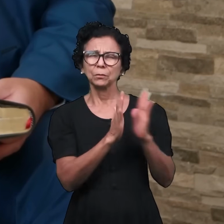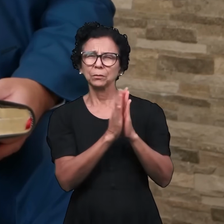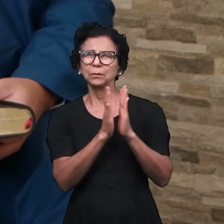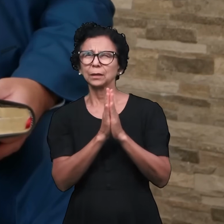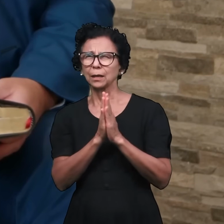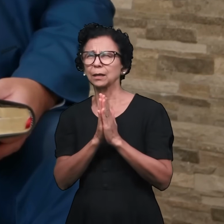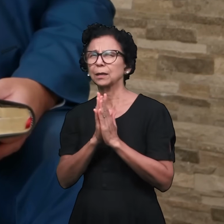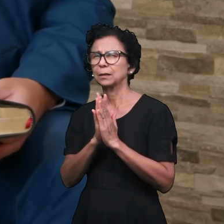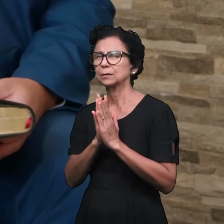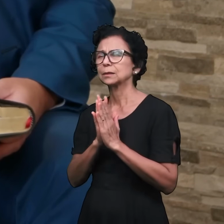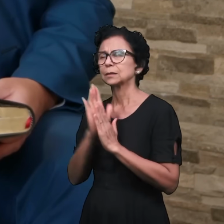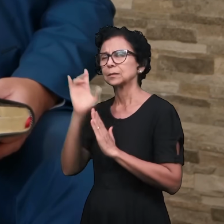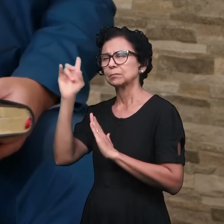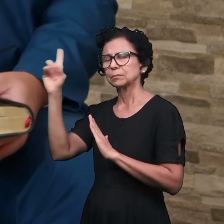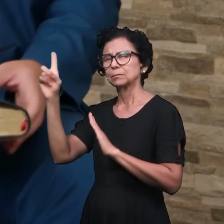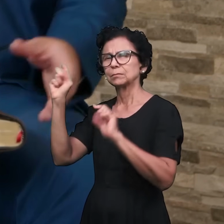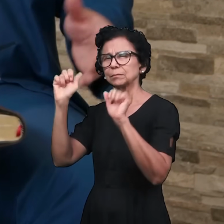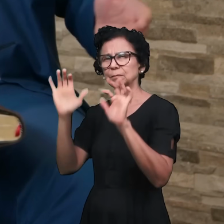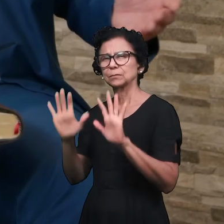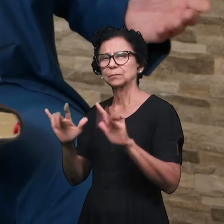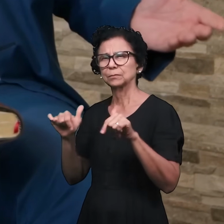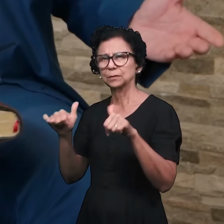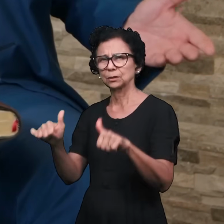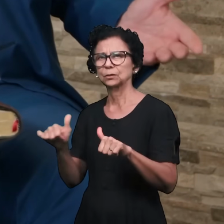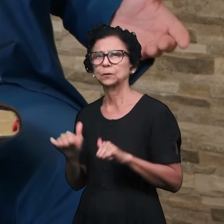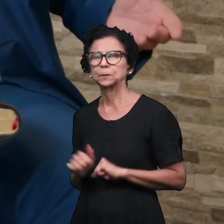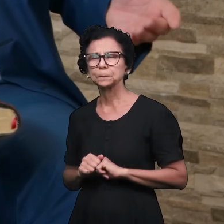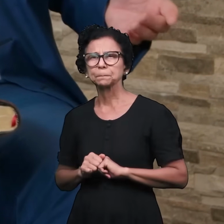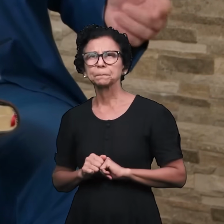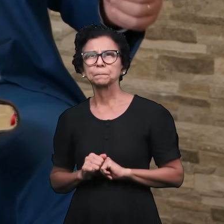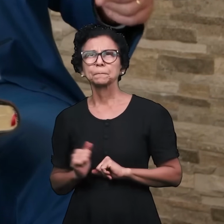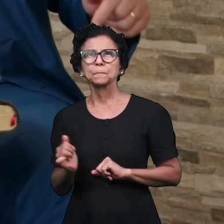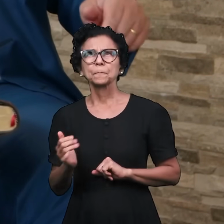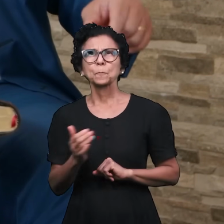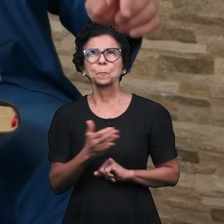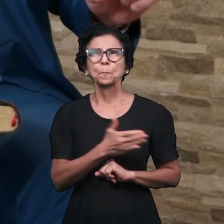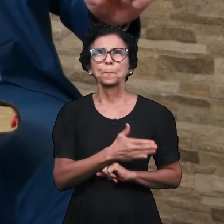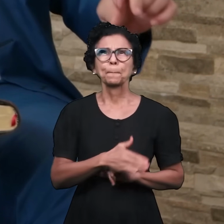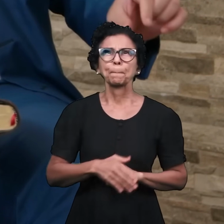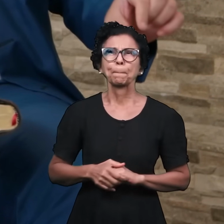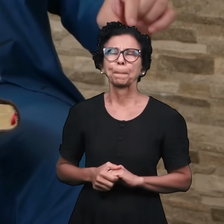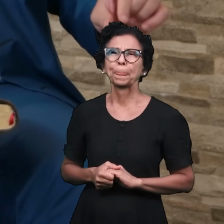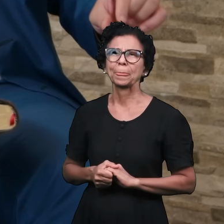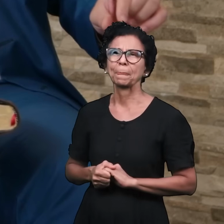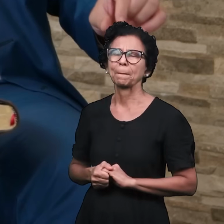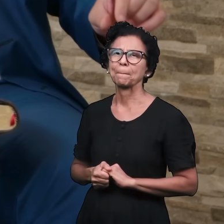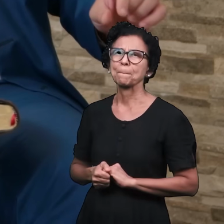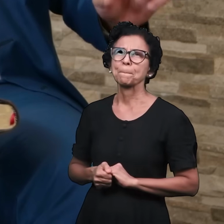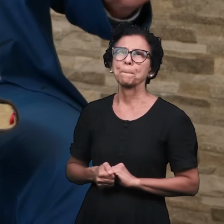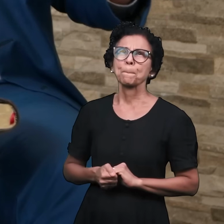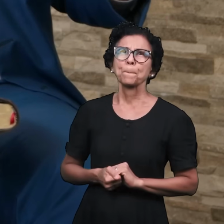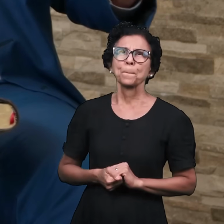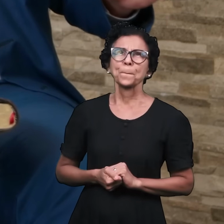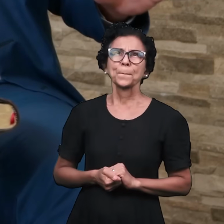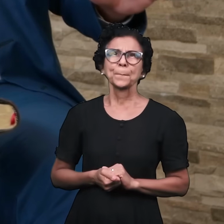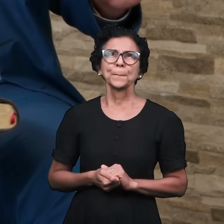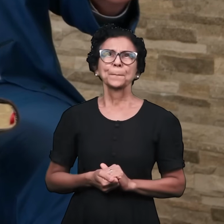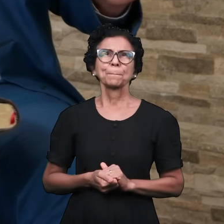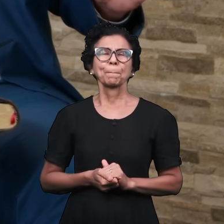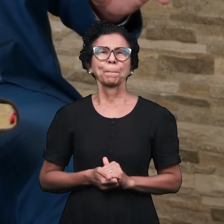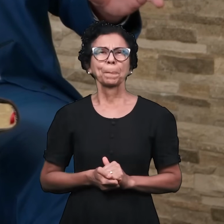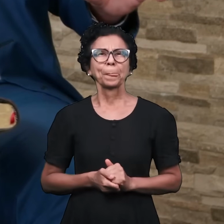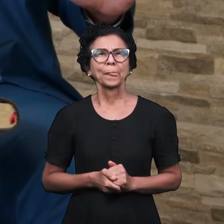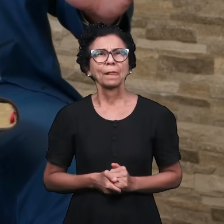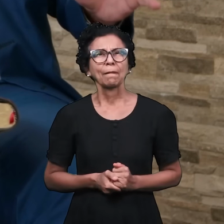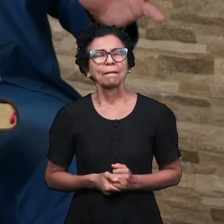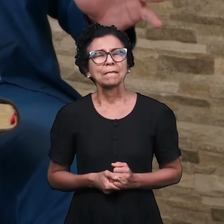Senhor possa operar e tratar. Quando a gente vê o caso de Naamã, não era a filha dele, a moça que estava lá, né? Mas ele tinha uma dificuldade que